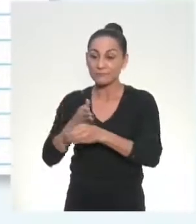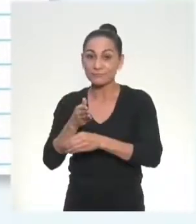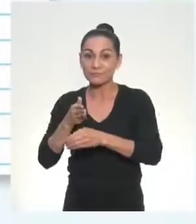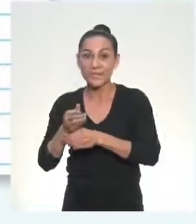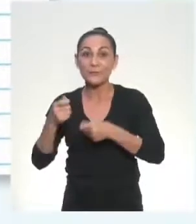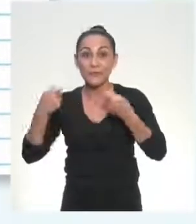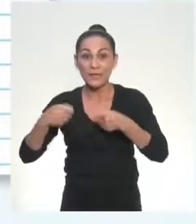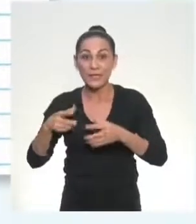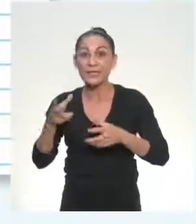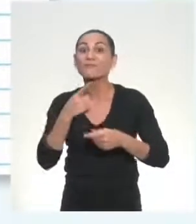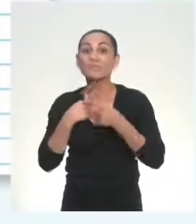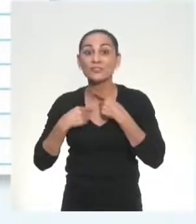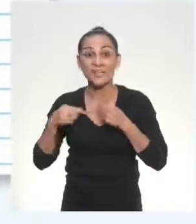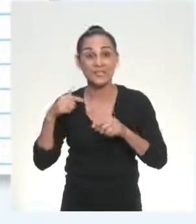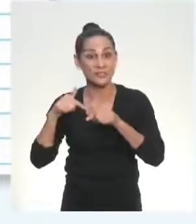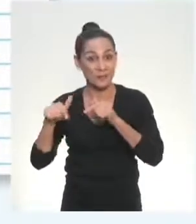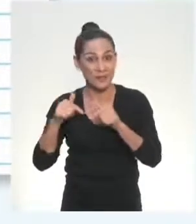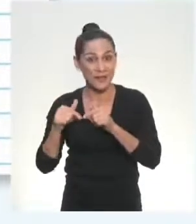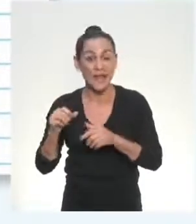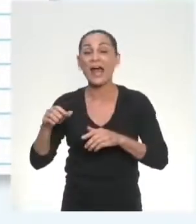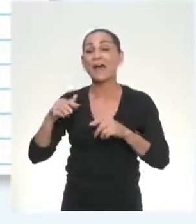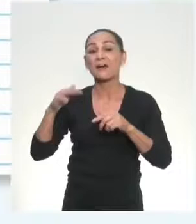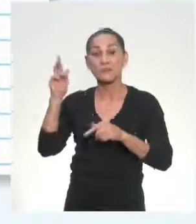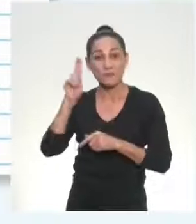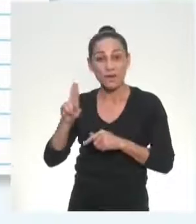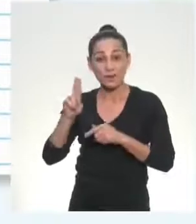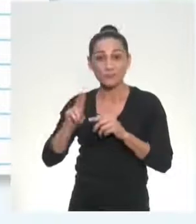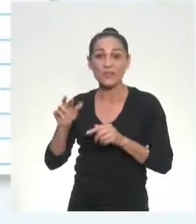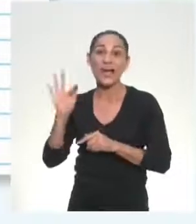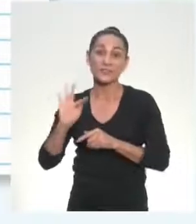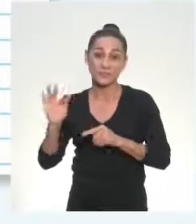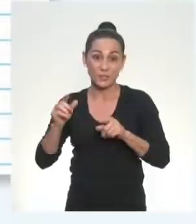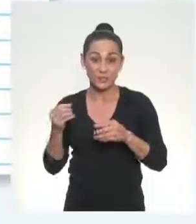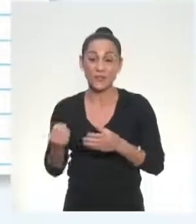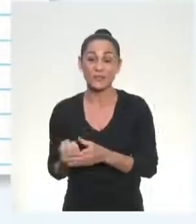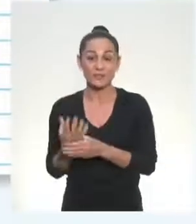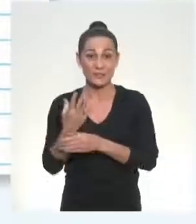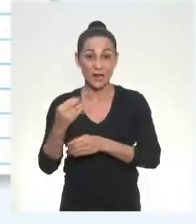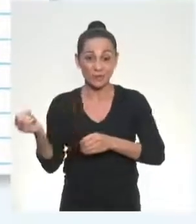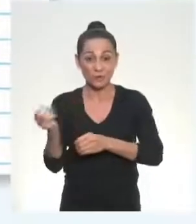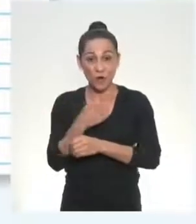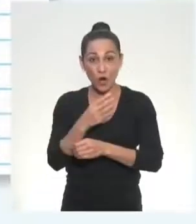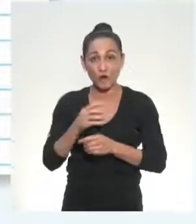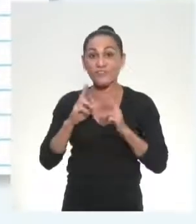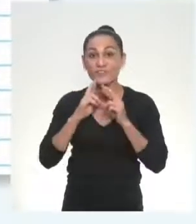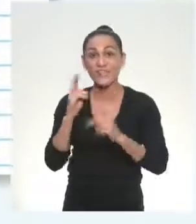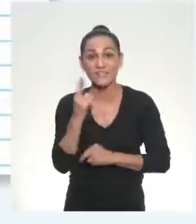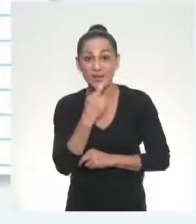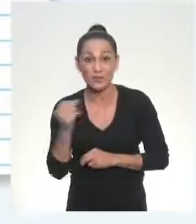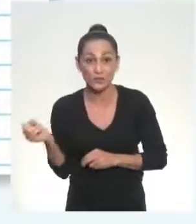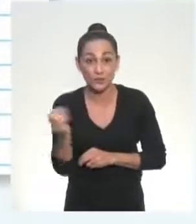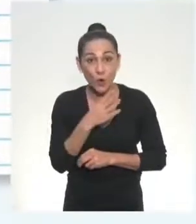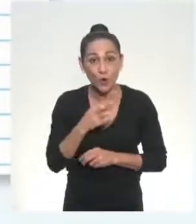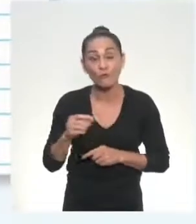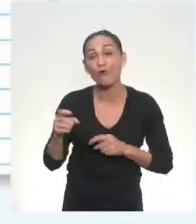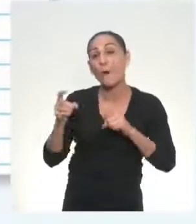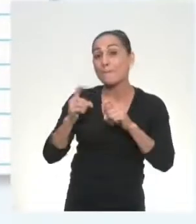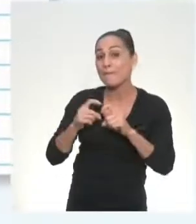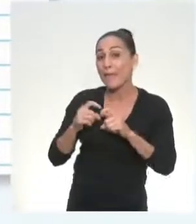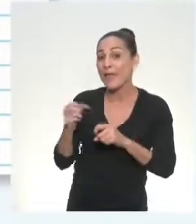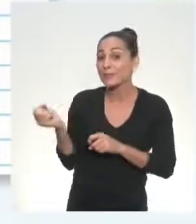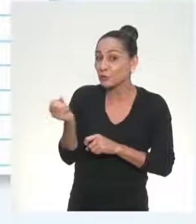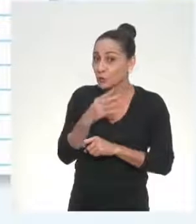cargos. Universidades surgem para suprir a necessidade técnica das empresas. Abrem-se diversos restaurantes, consultórios médicos